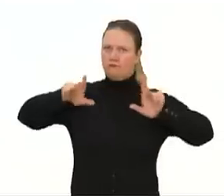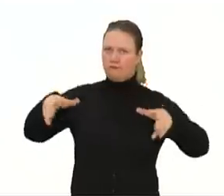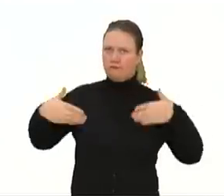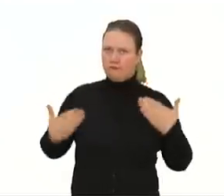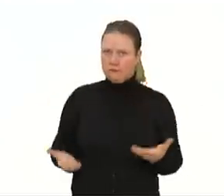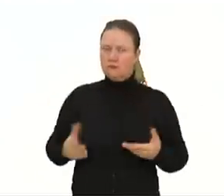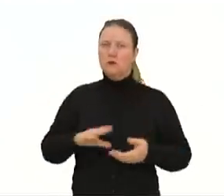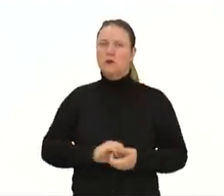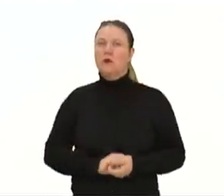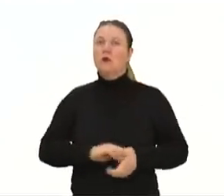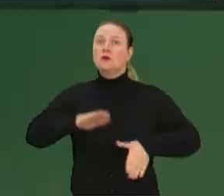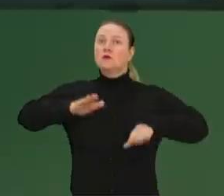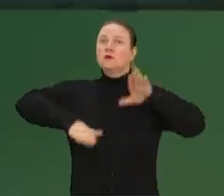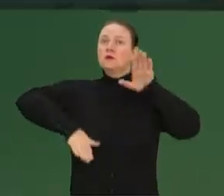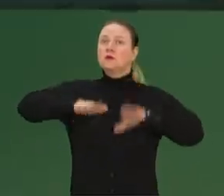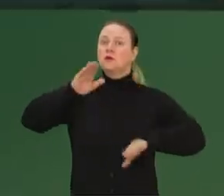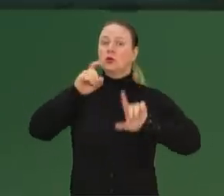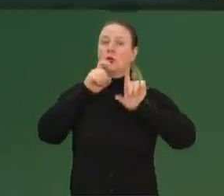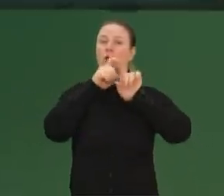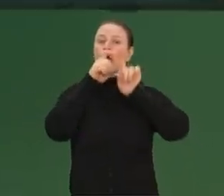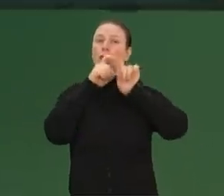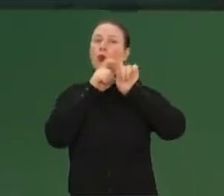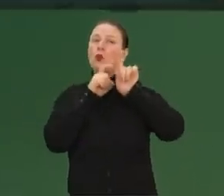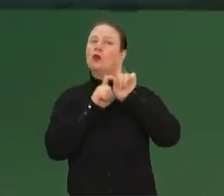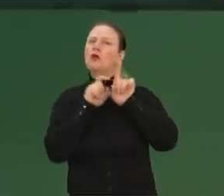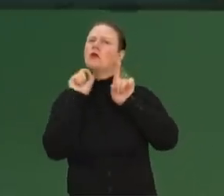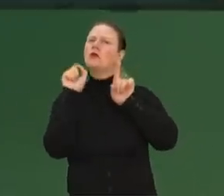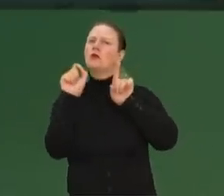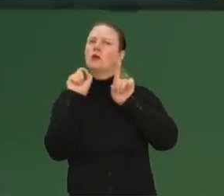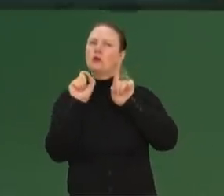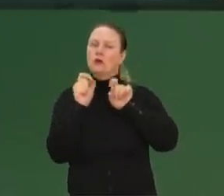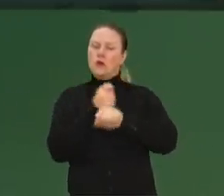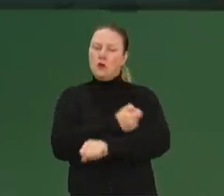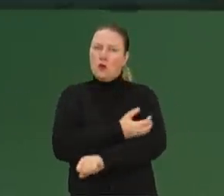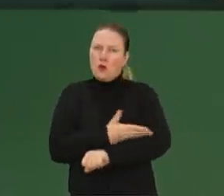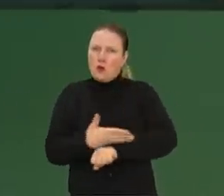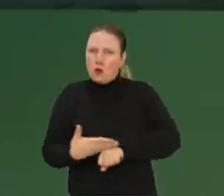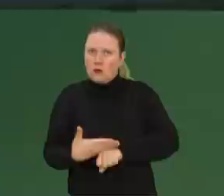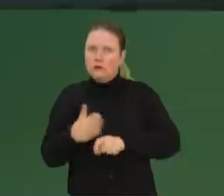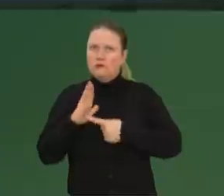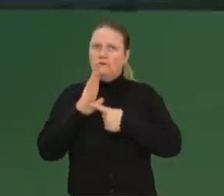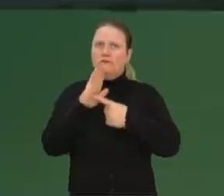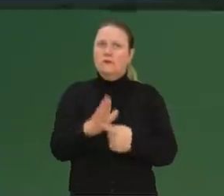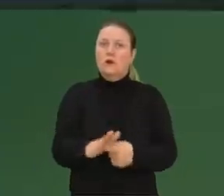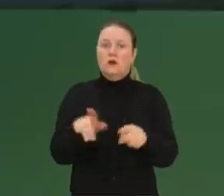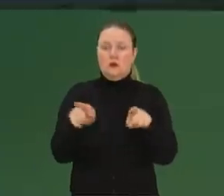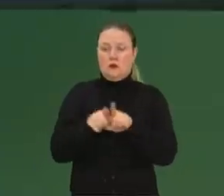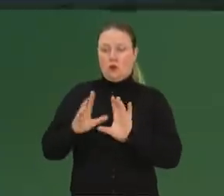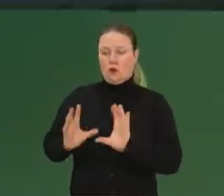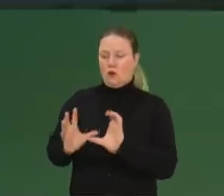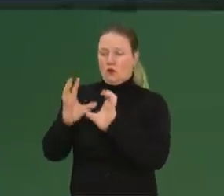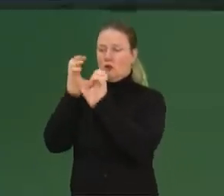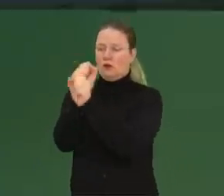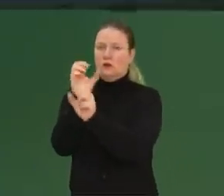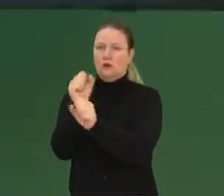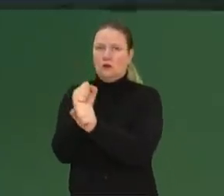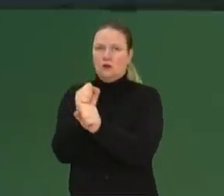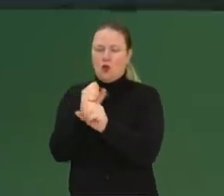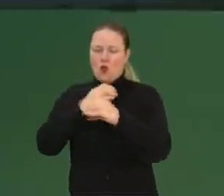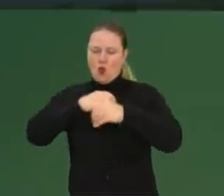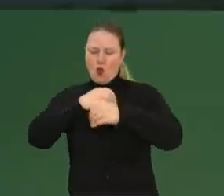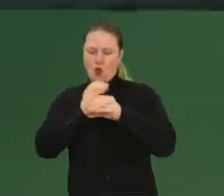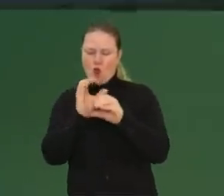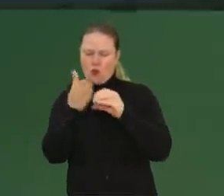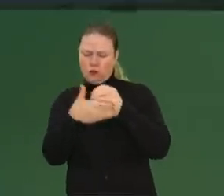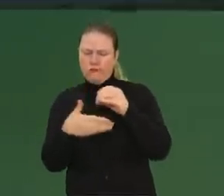linfócitos. Dependendo do tipo desse glóbulo branco que aparece e da quantidade deles no exame de sangue, Isso